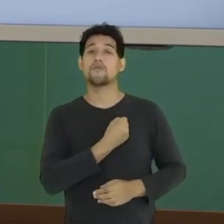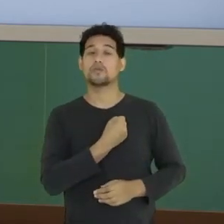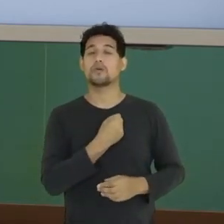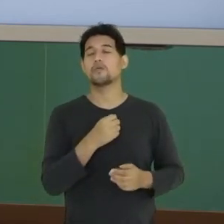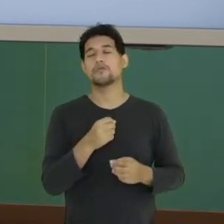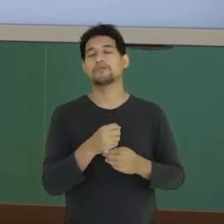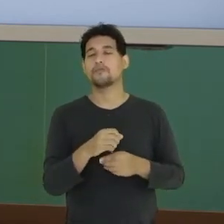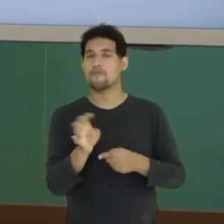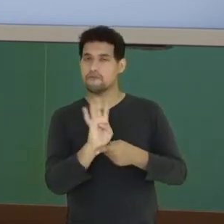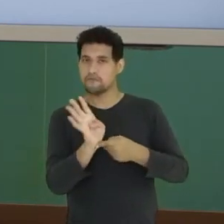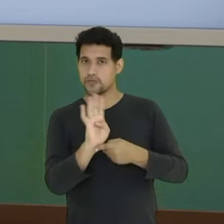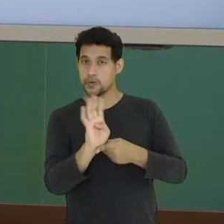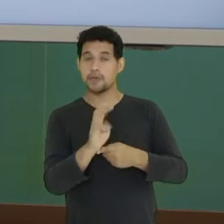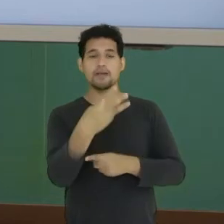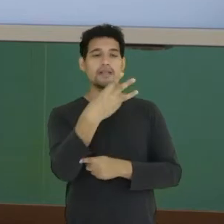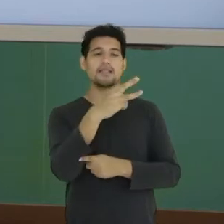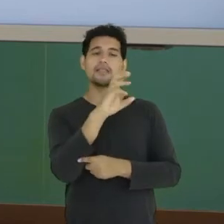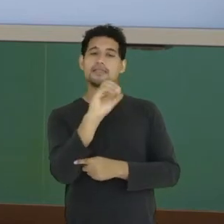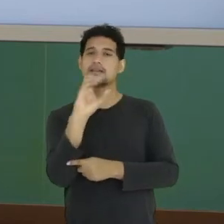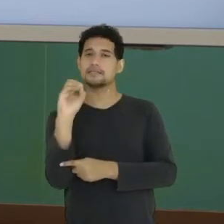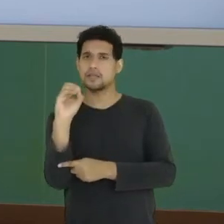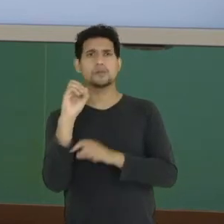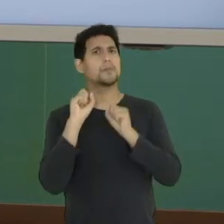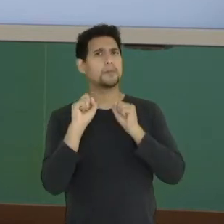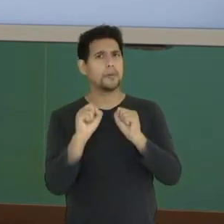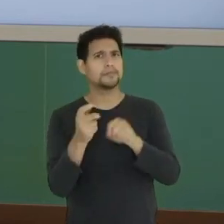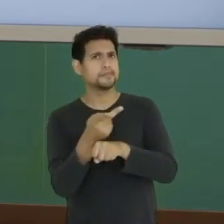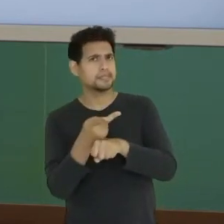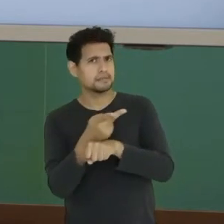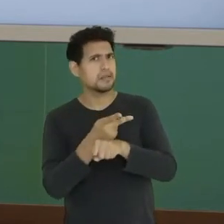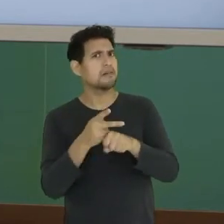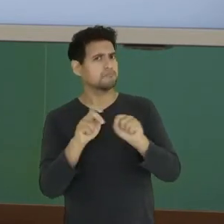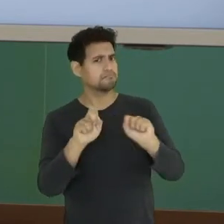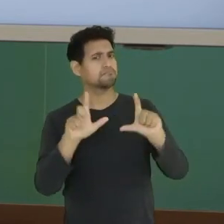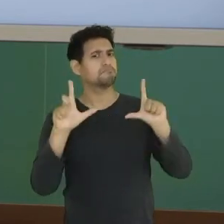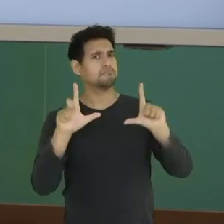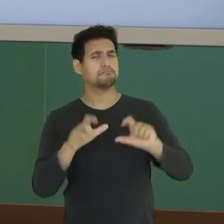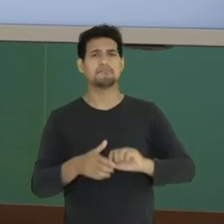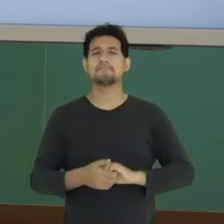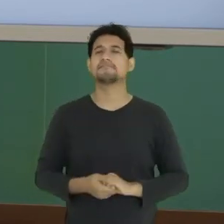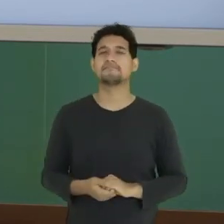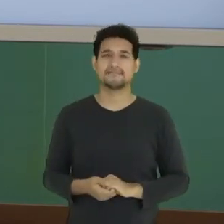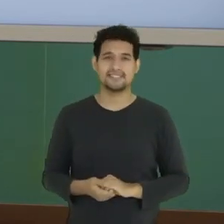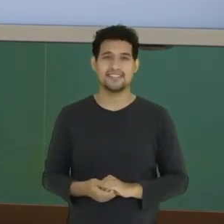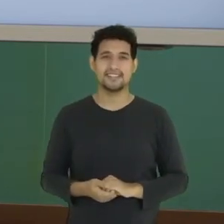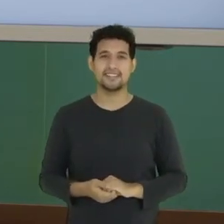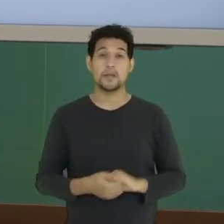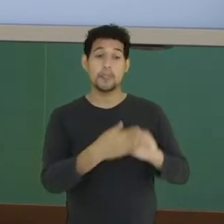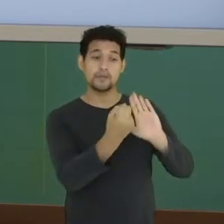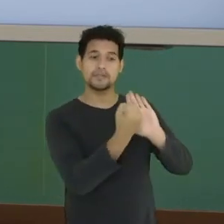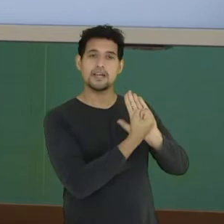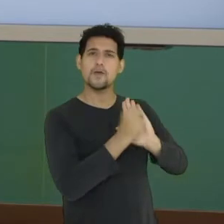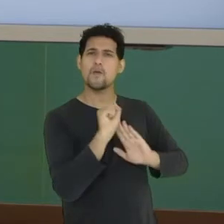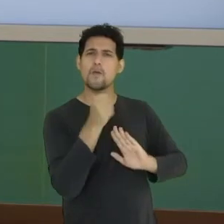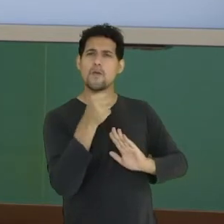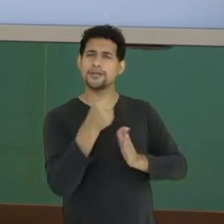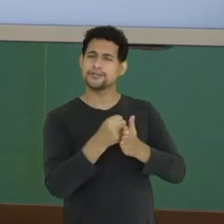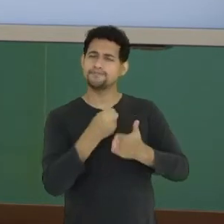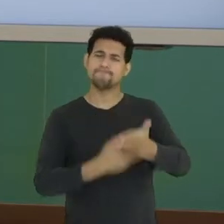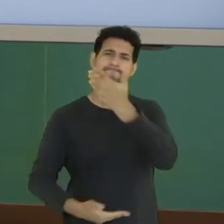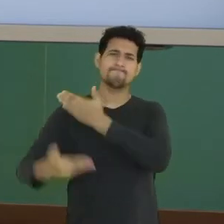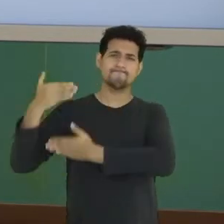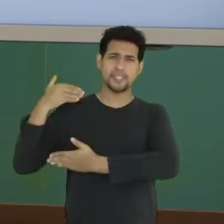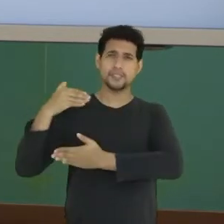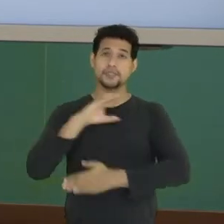muito interessante que vocês podem procurar assistir. Bom, desde o século 8 a.C.,